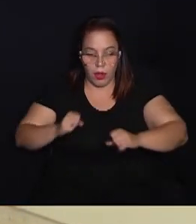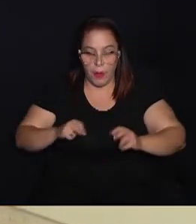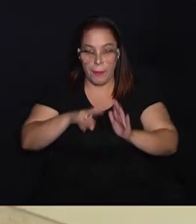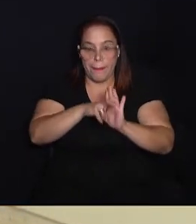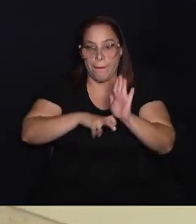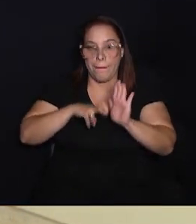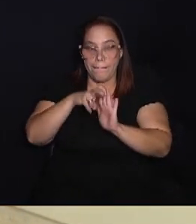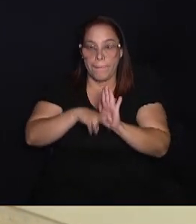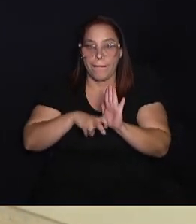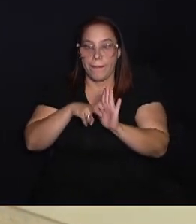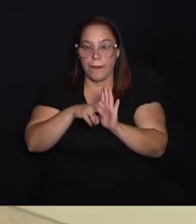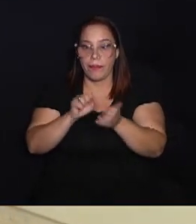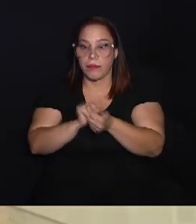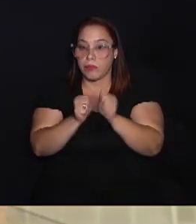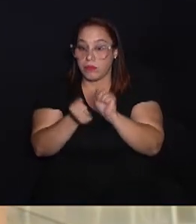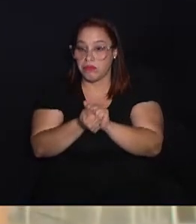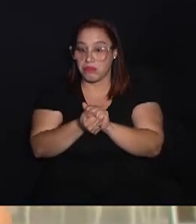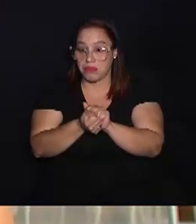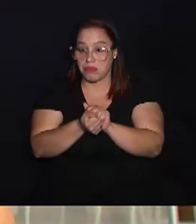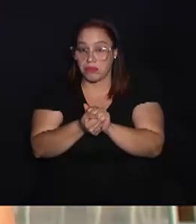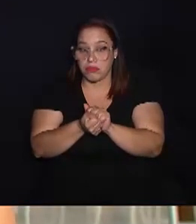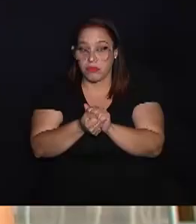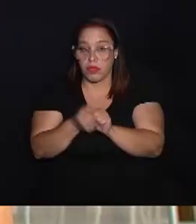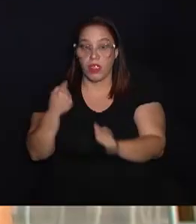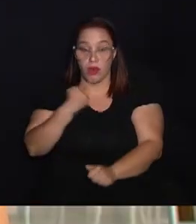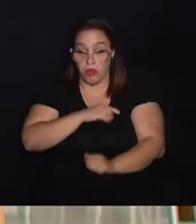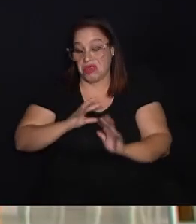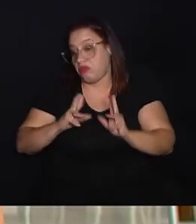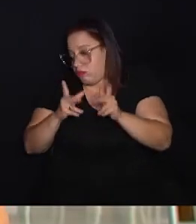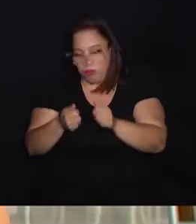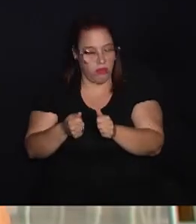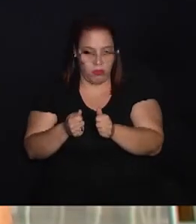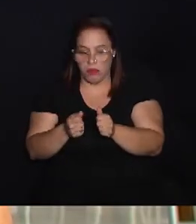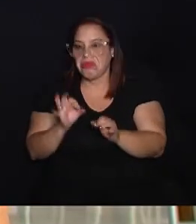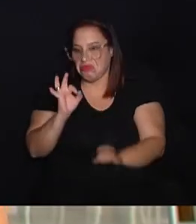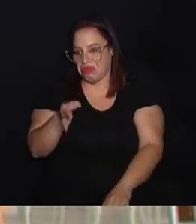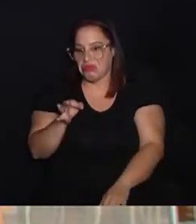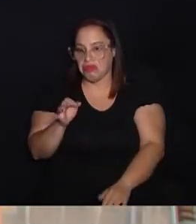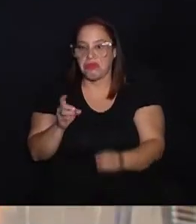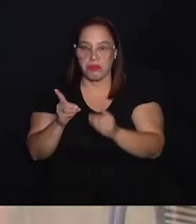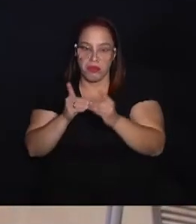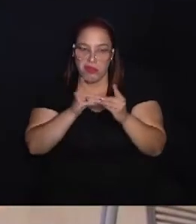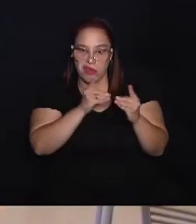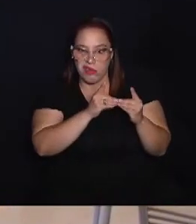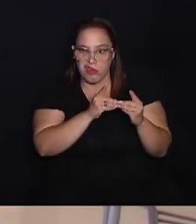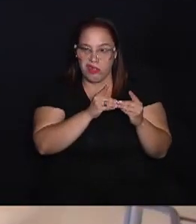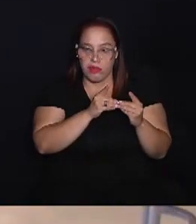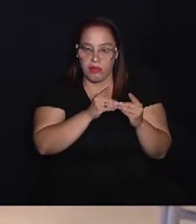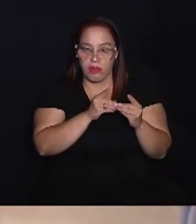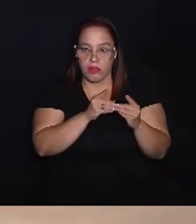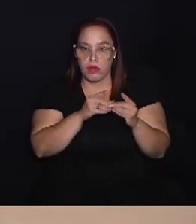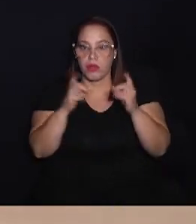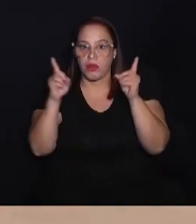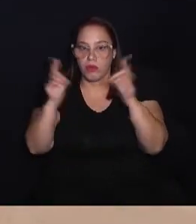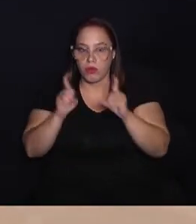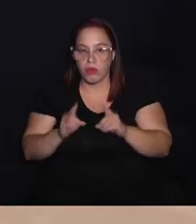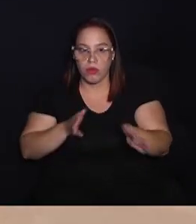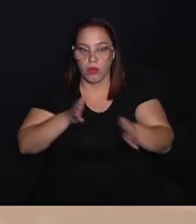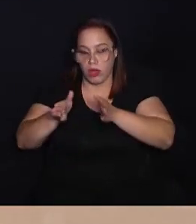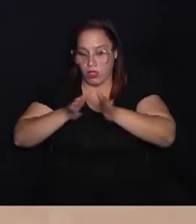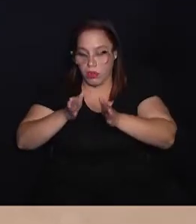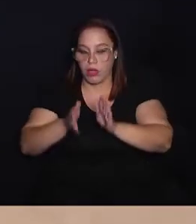estão preparadas para os eleitores com deficiência visual. As teclas contam com um sistema Braille e serão disponibilizados fones de ouvido com o